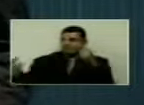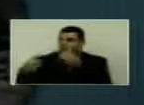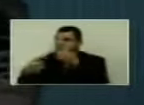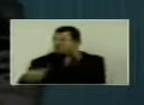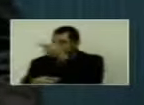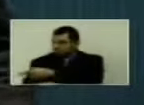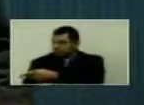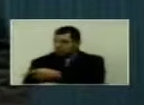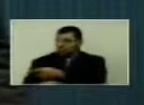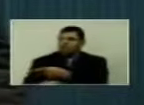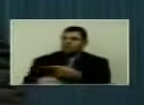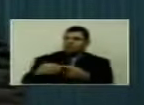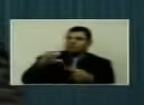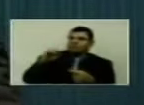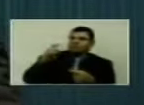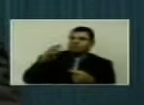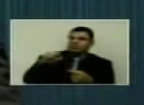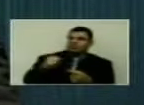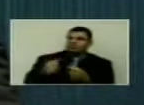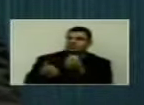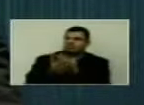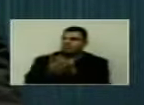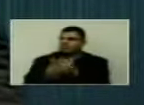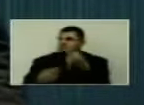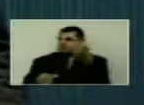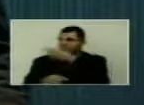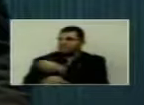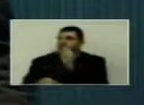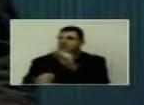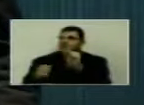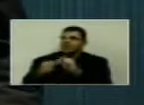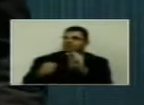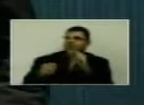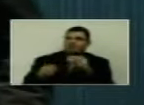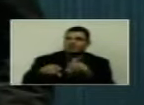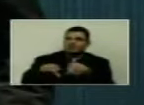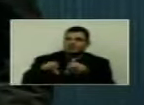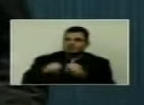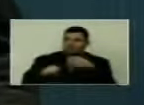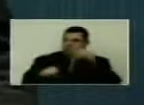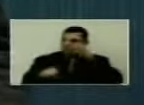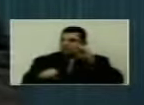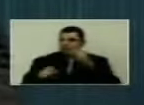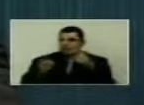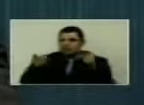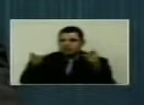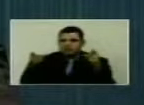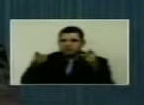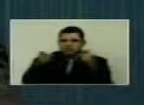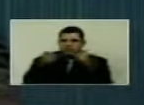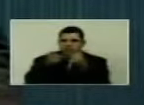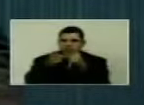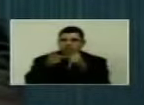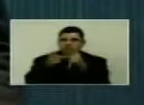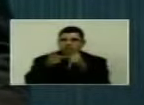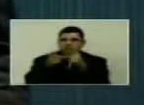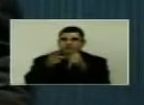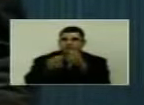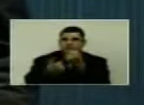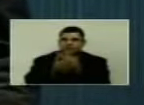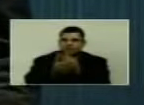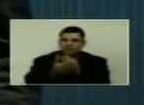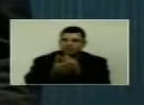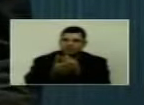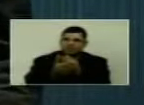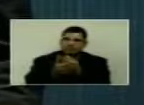direto das cooperativas, comprando direto de quem faz pão, reduzir significativamente o